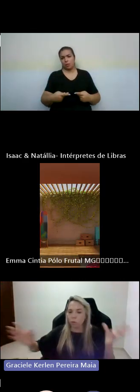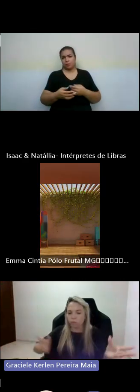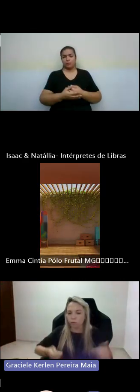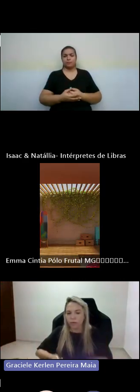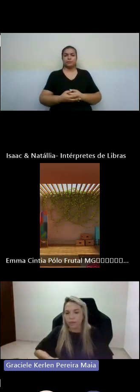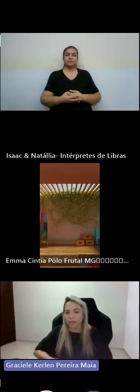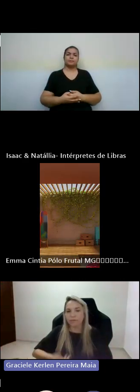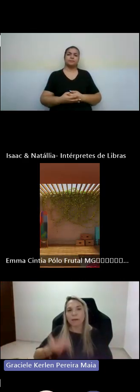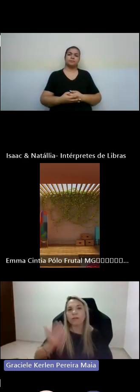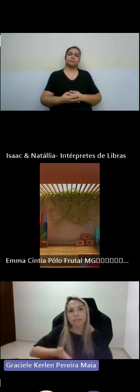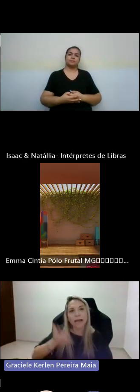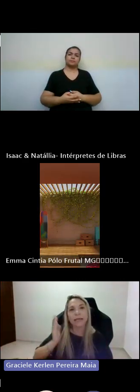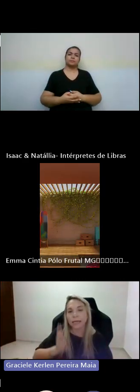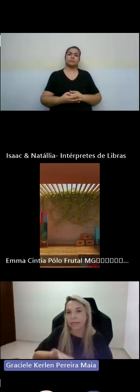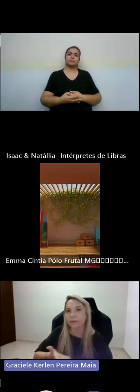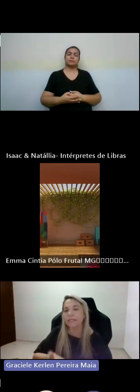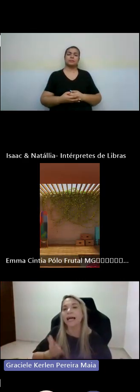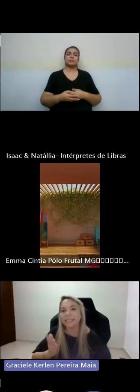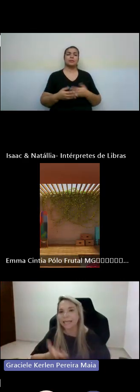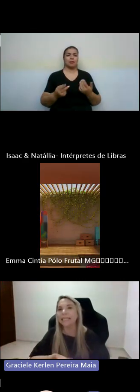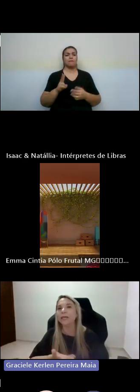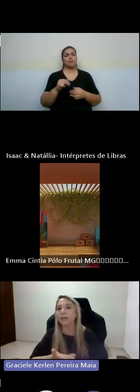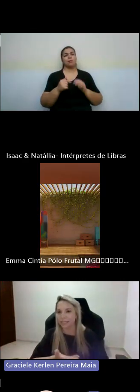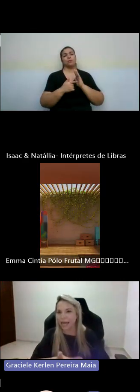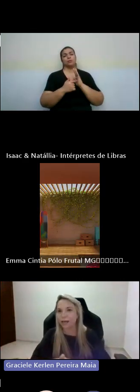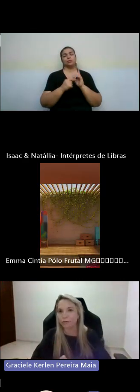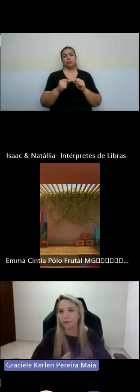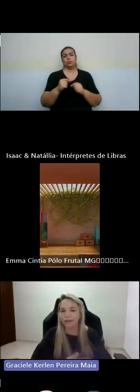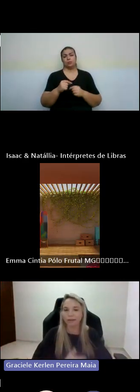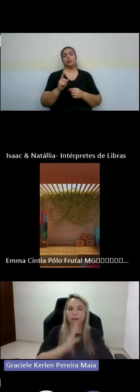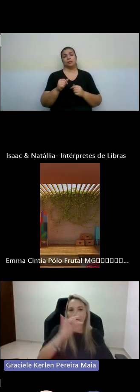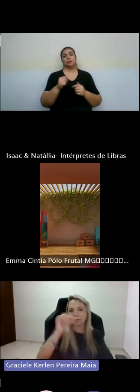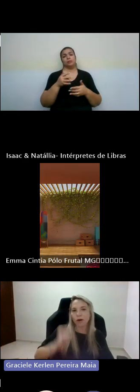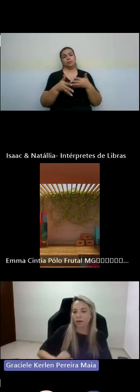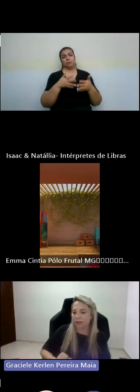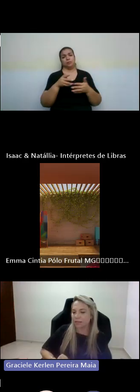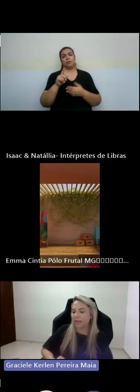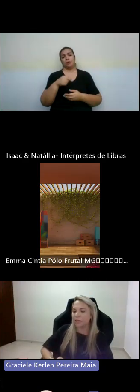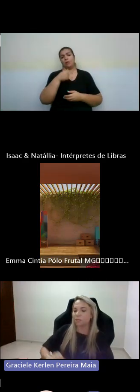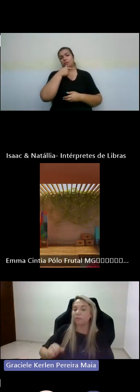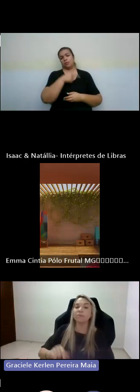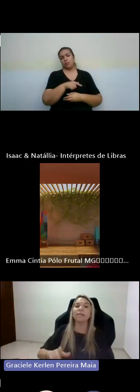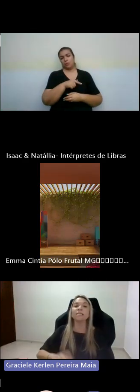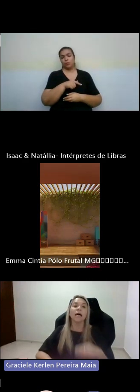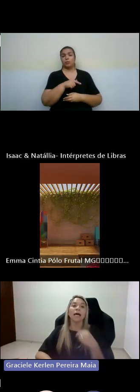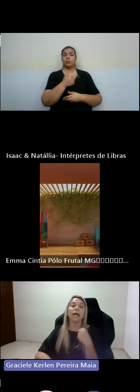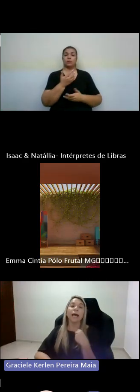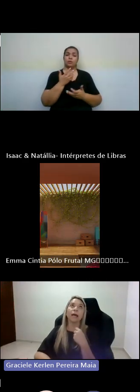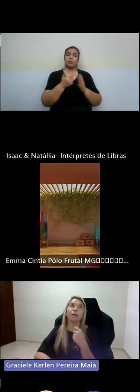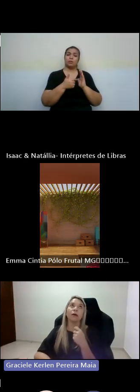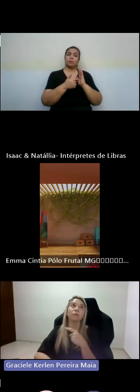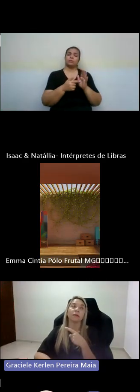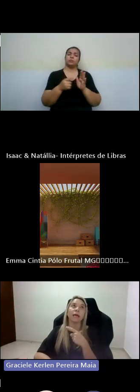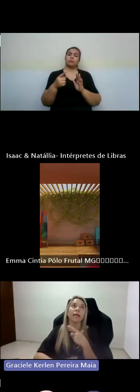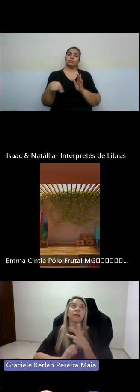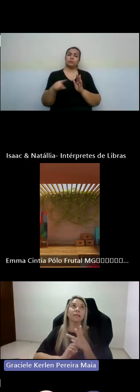do mundo, que vai mostrar que língua de sinais é língua, tá certo? Então, eu só quis trazer isso para vocês.